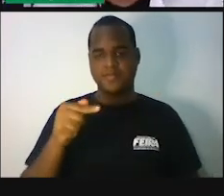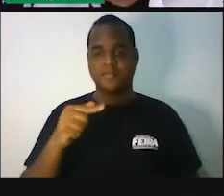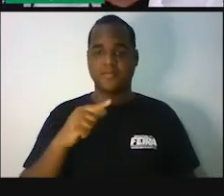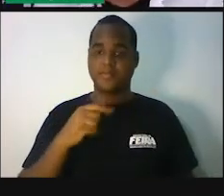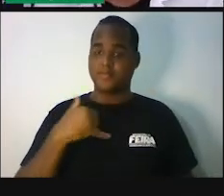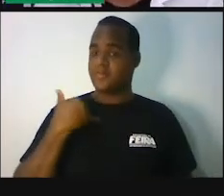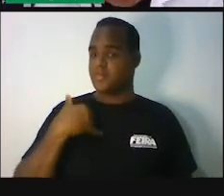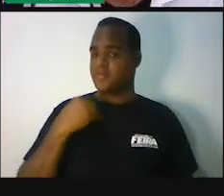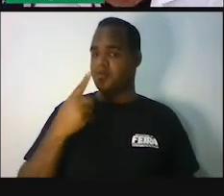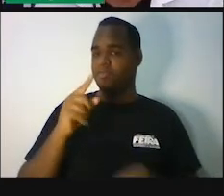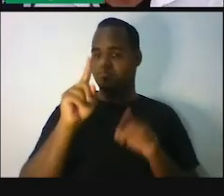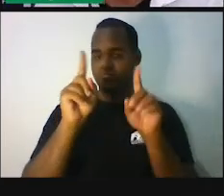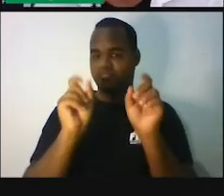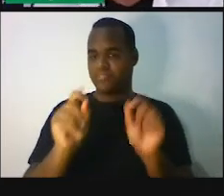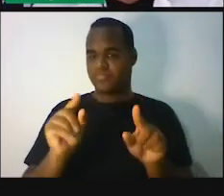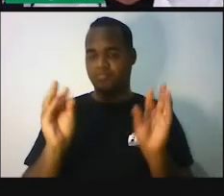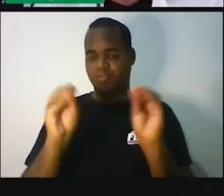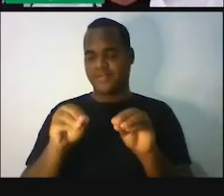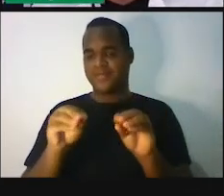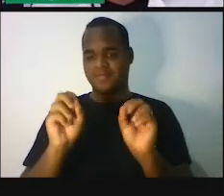de interrogação.